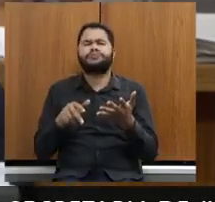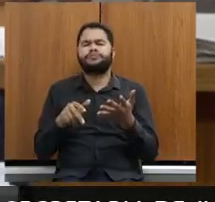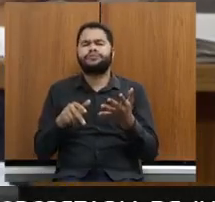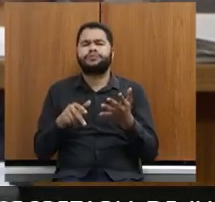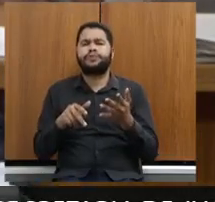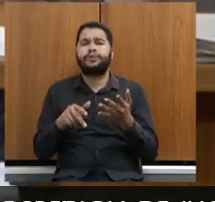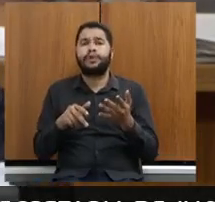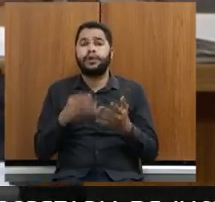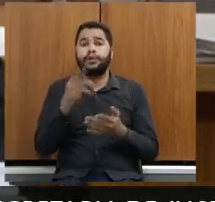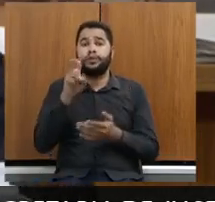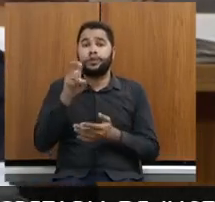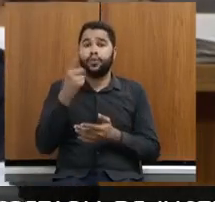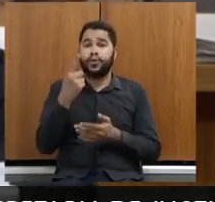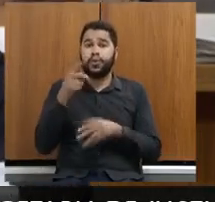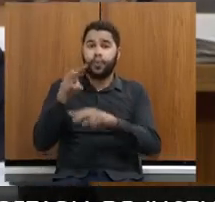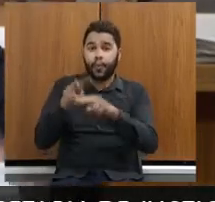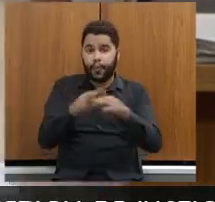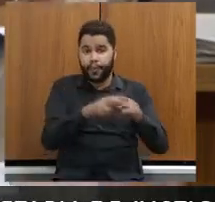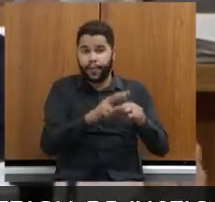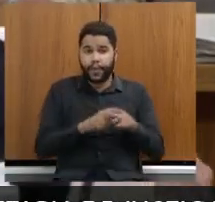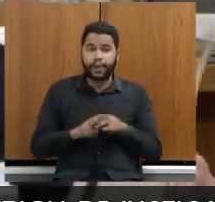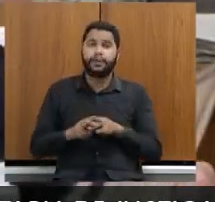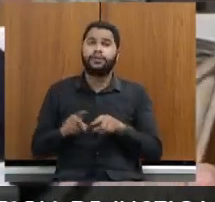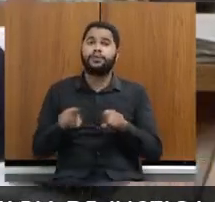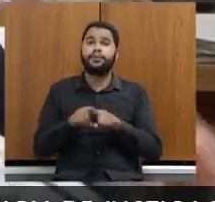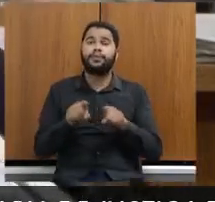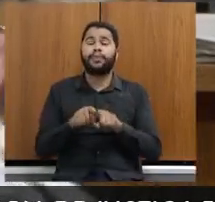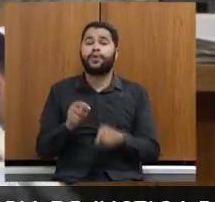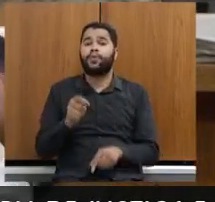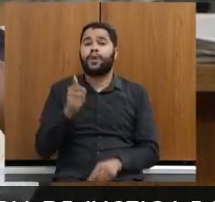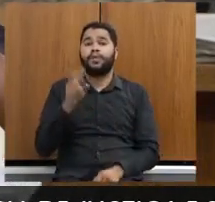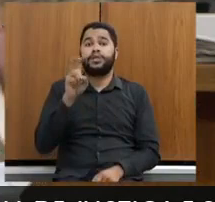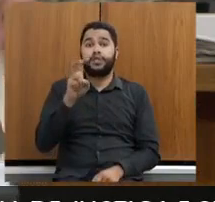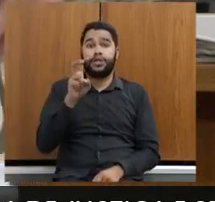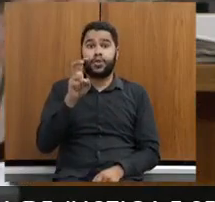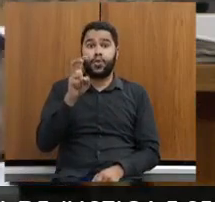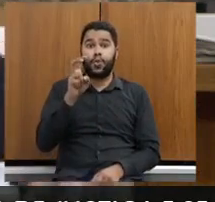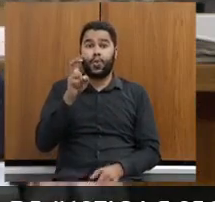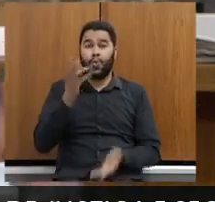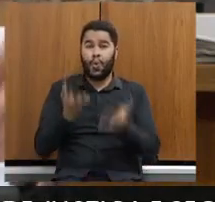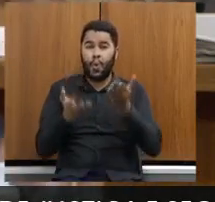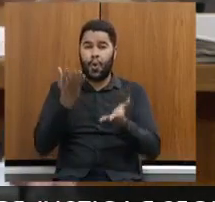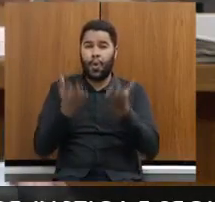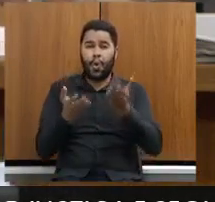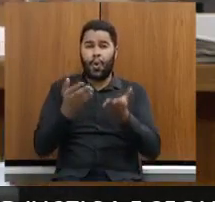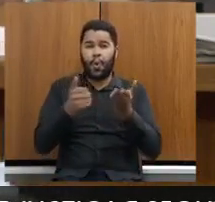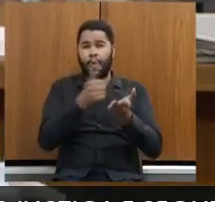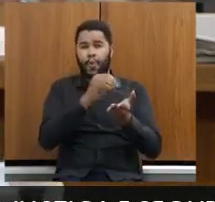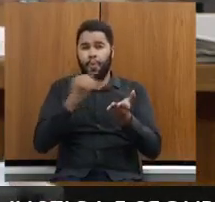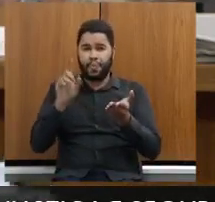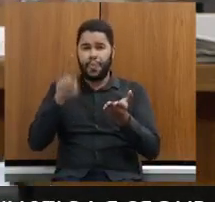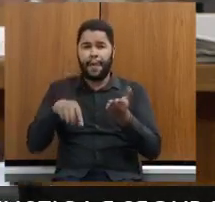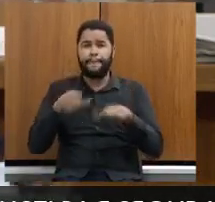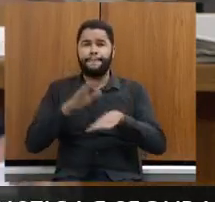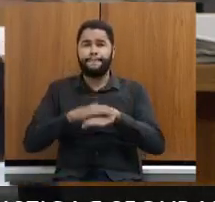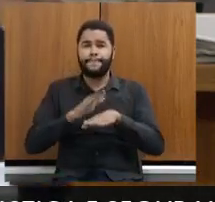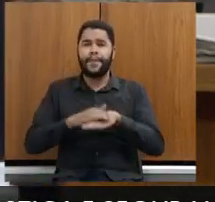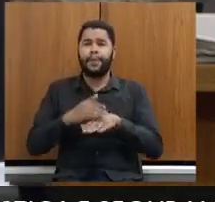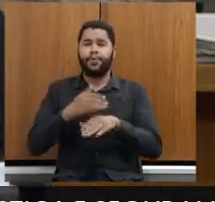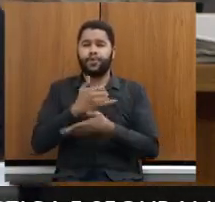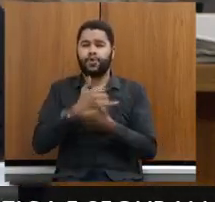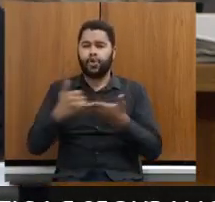50 empresas 338 condições e quase cinco toneladas de drogas apreendidos então isso o resultado de uma operação